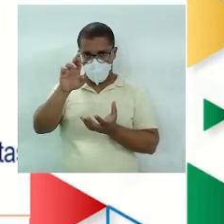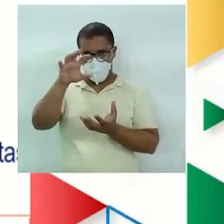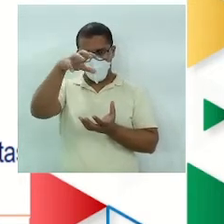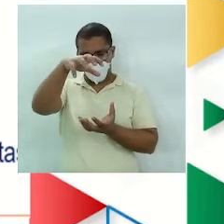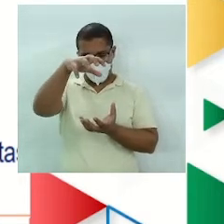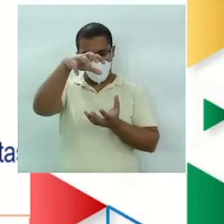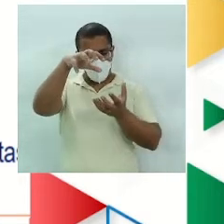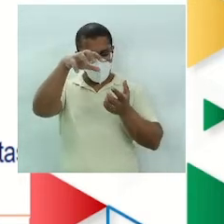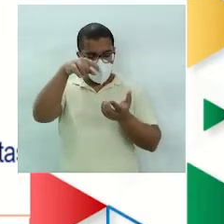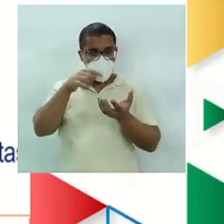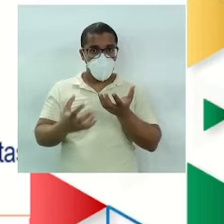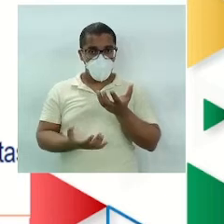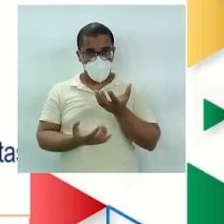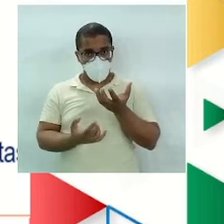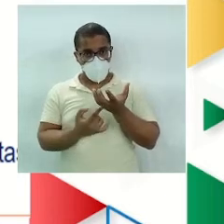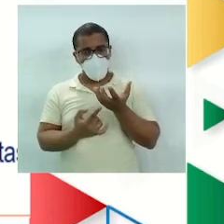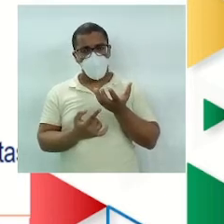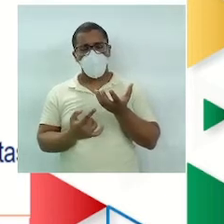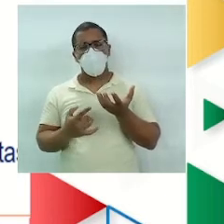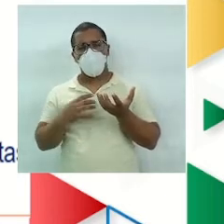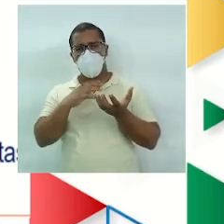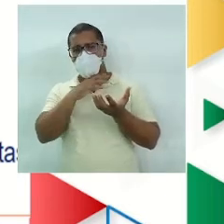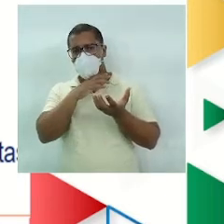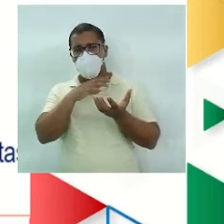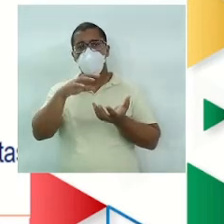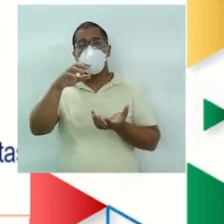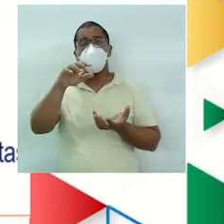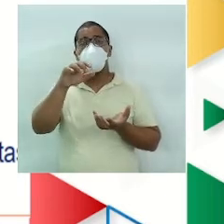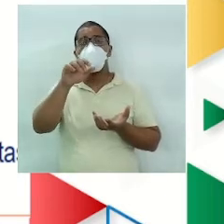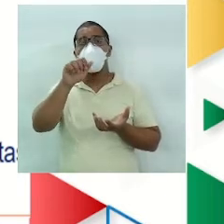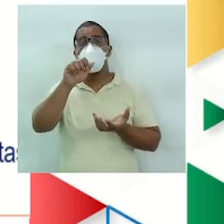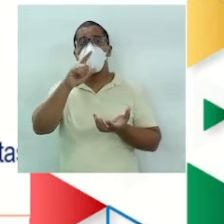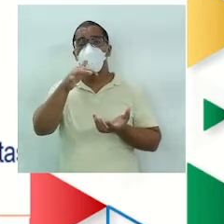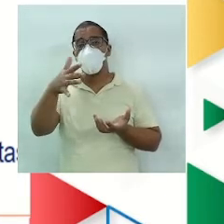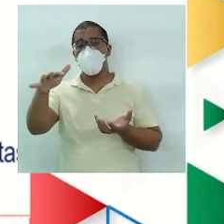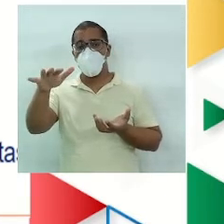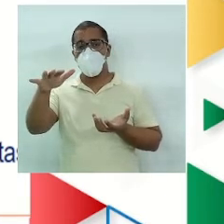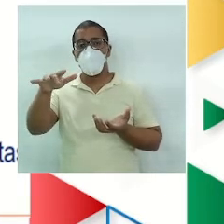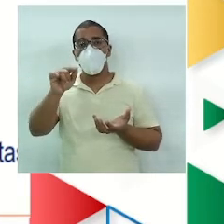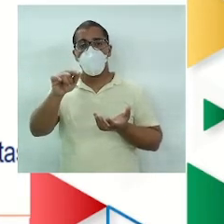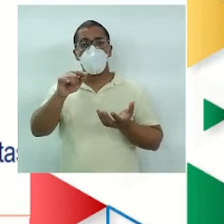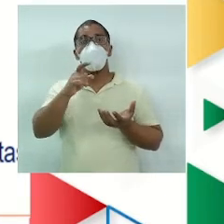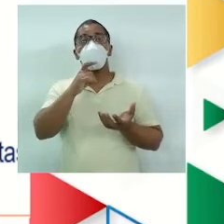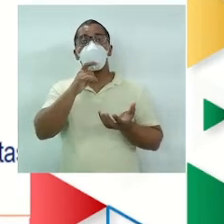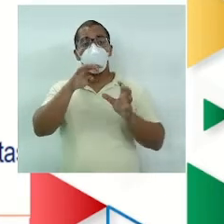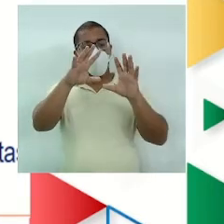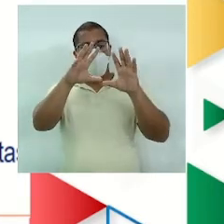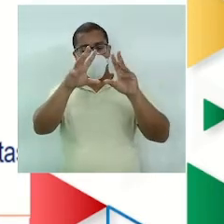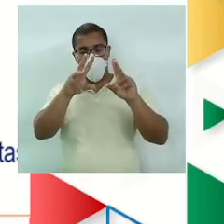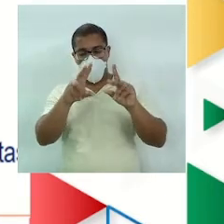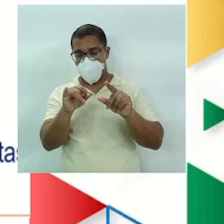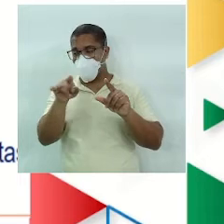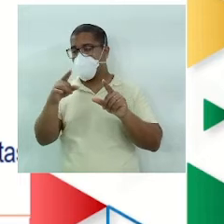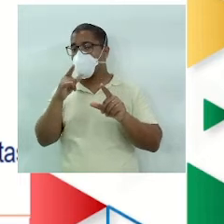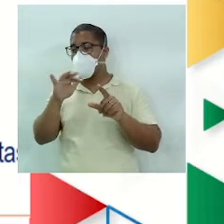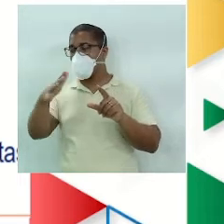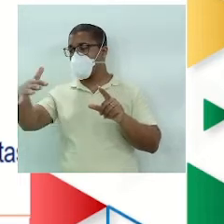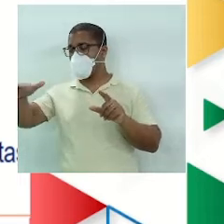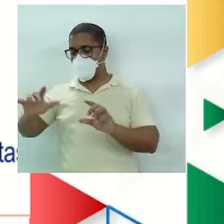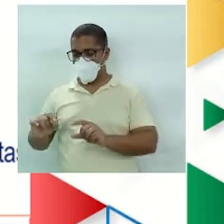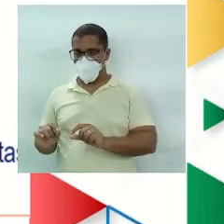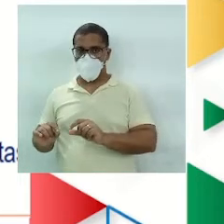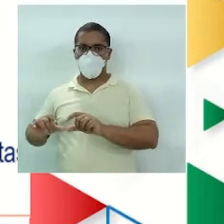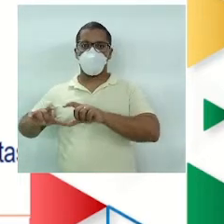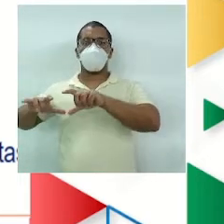mar. Aquecendo as regiões polares, o que acontece com o mar? Aumenta, não é? Aumenta o nível do mar.